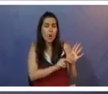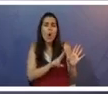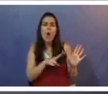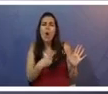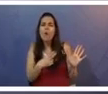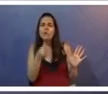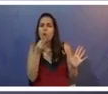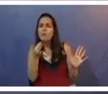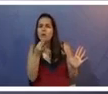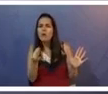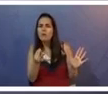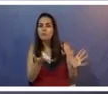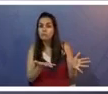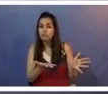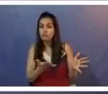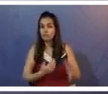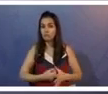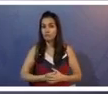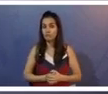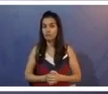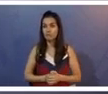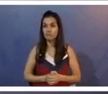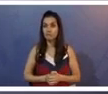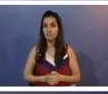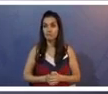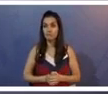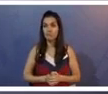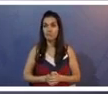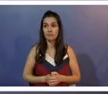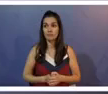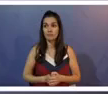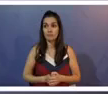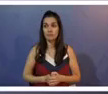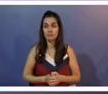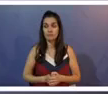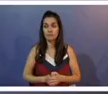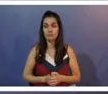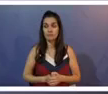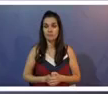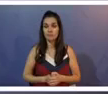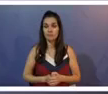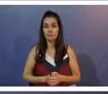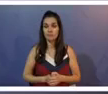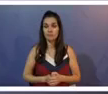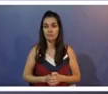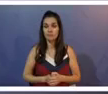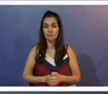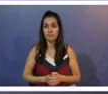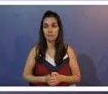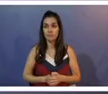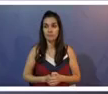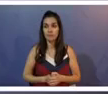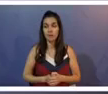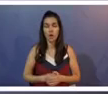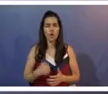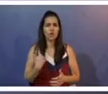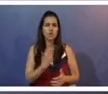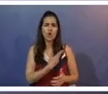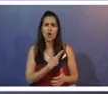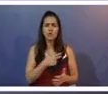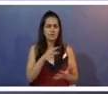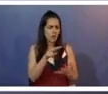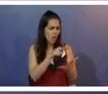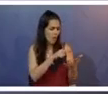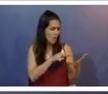tomemos não, vou até mudar a nomenclatura, nós podemos assim dar uma observada, dar uma